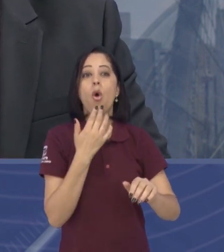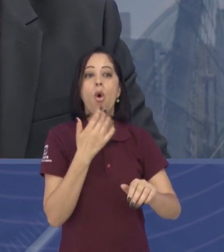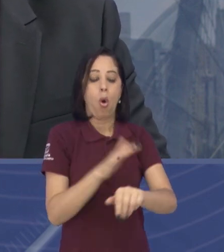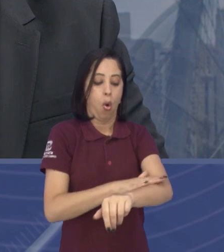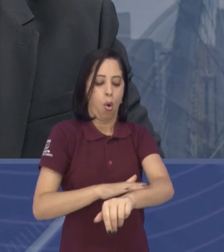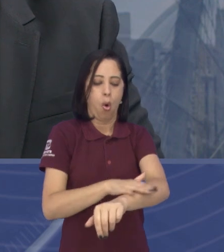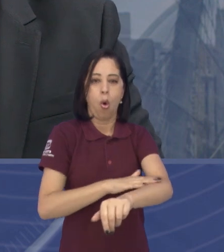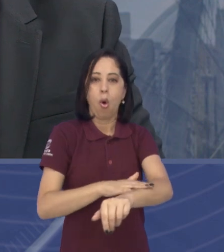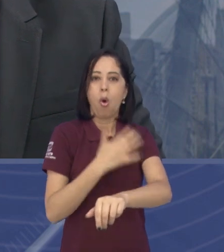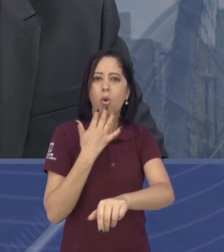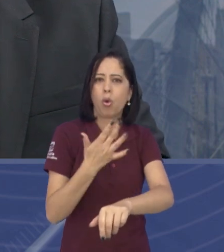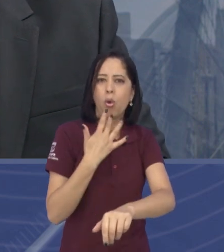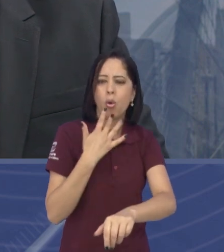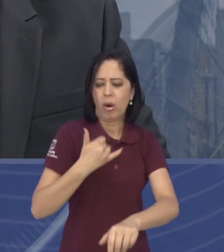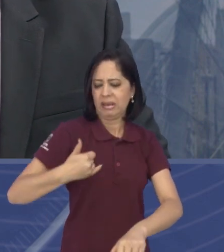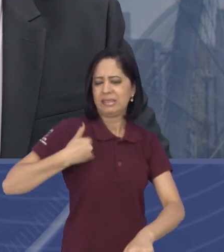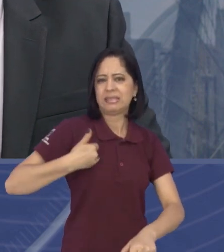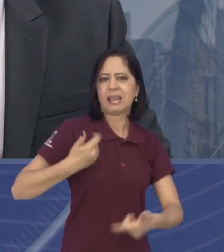relativo à idade,